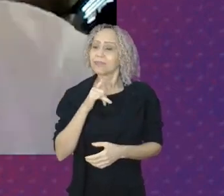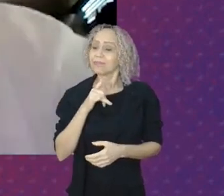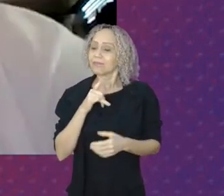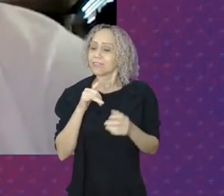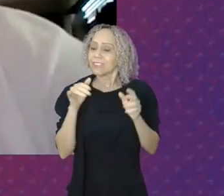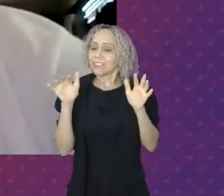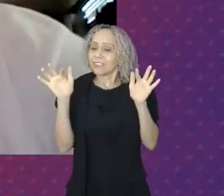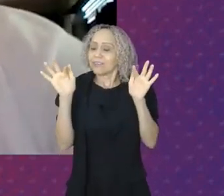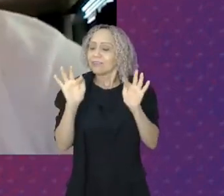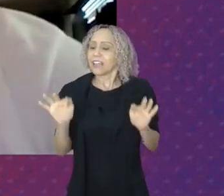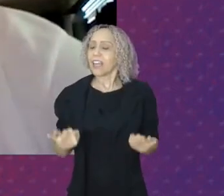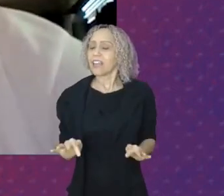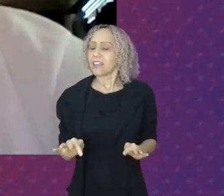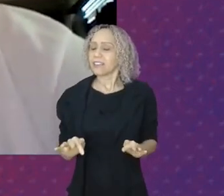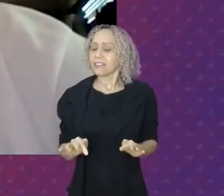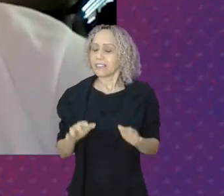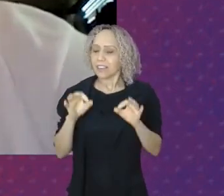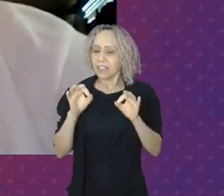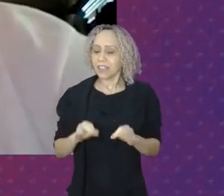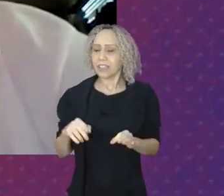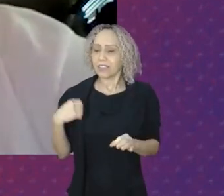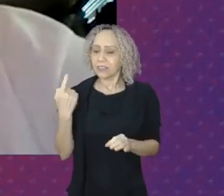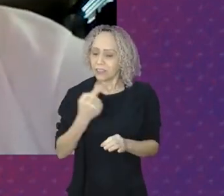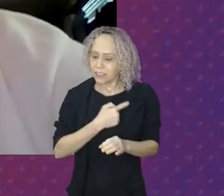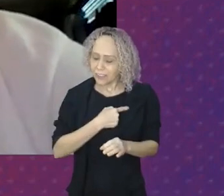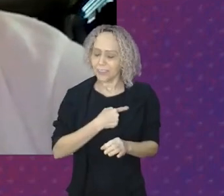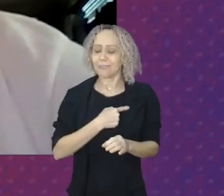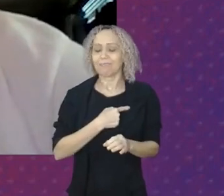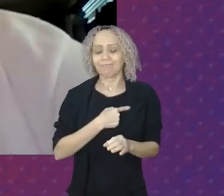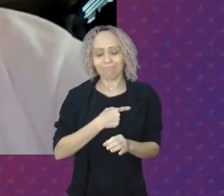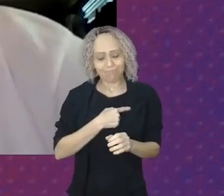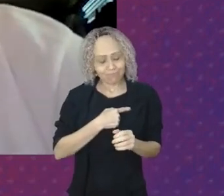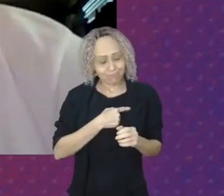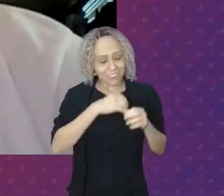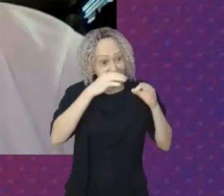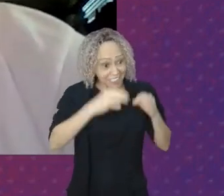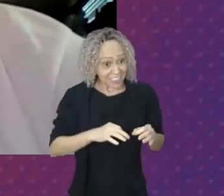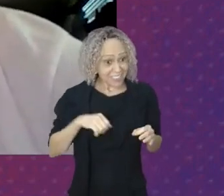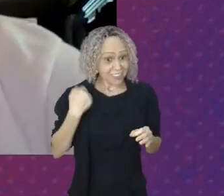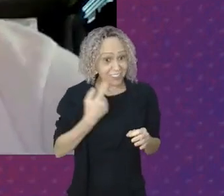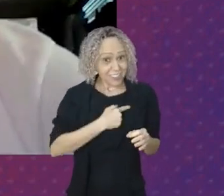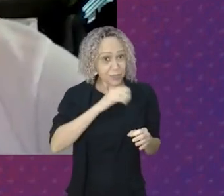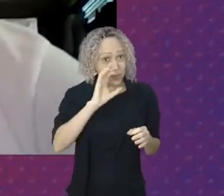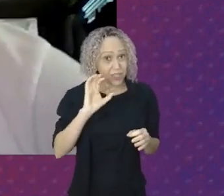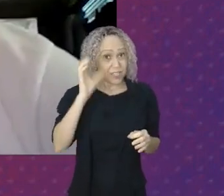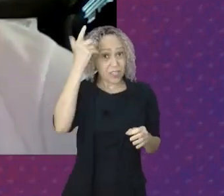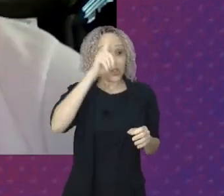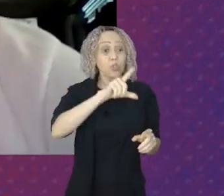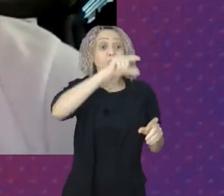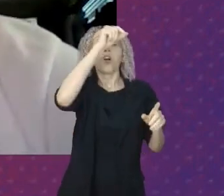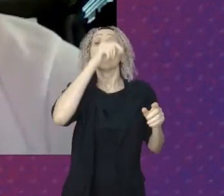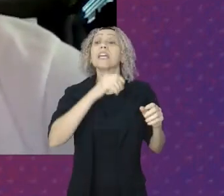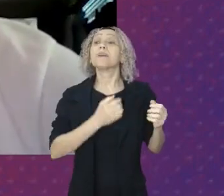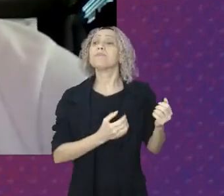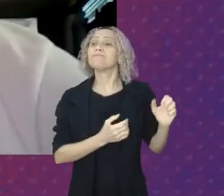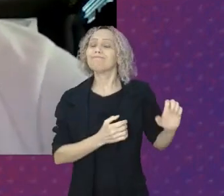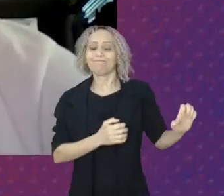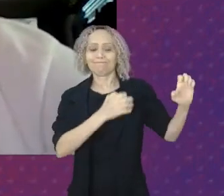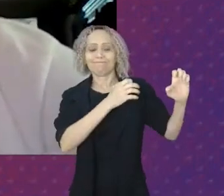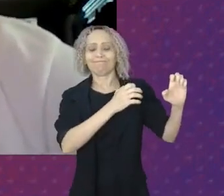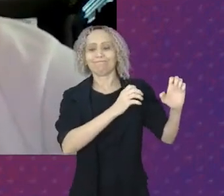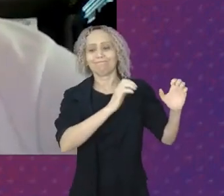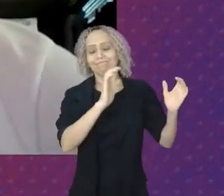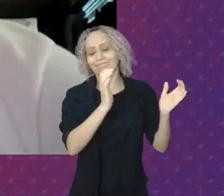a certeza de que nós sempre estivemos do lado certo da história. Essas políticas públicas, elas vêm